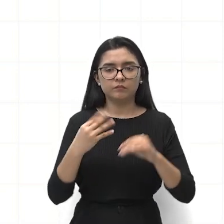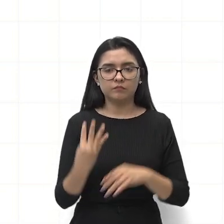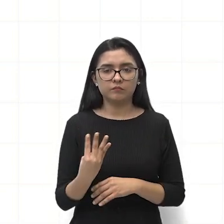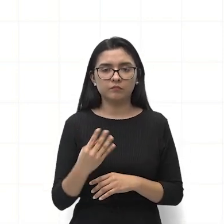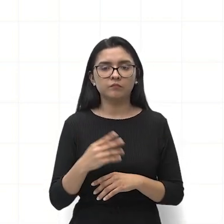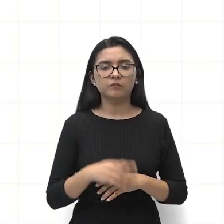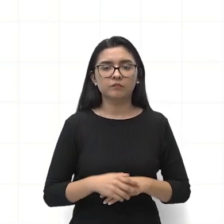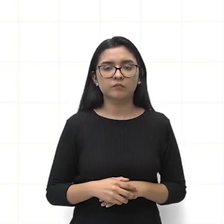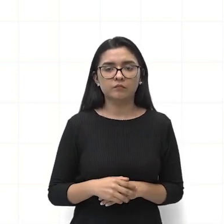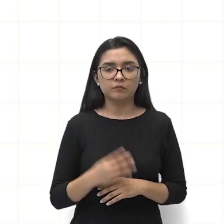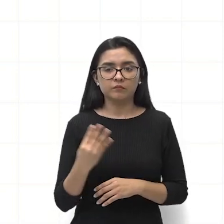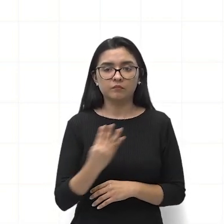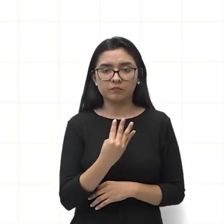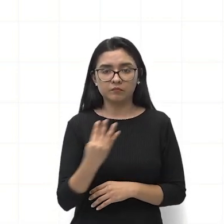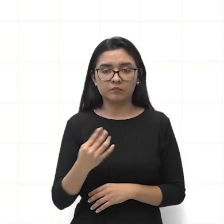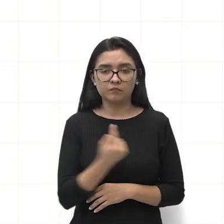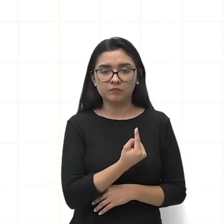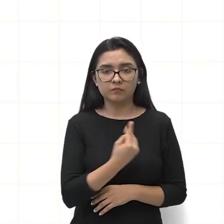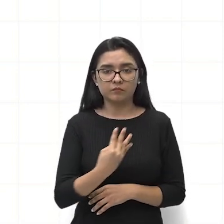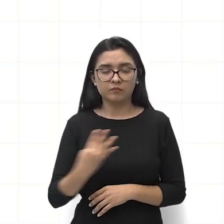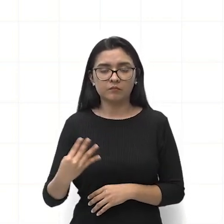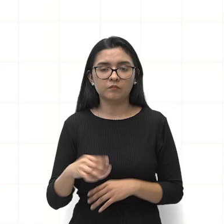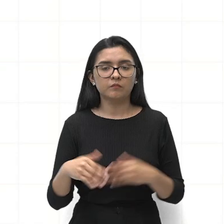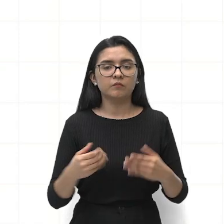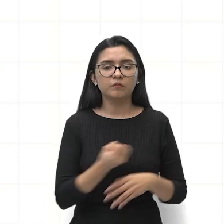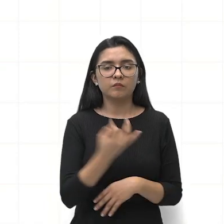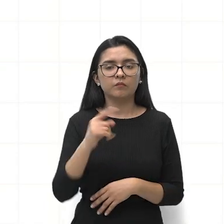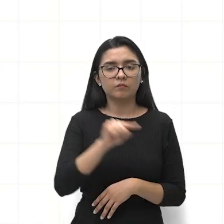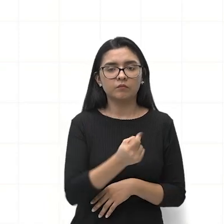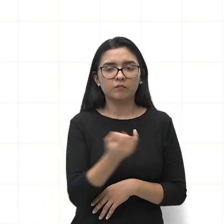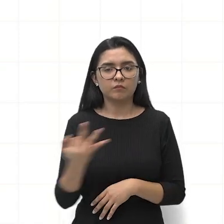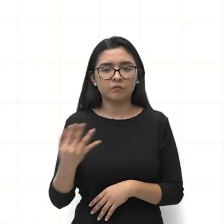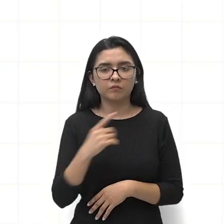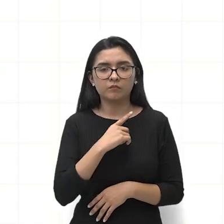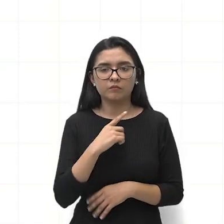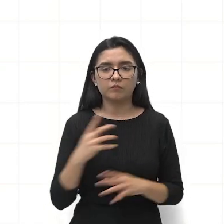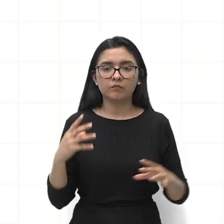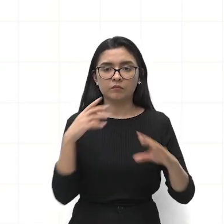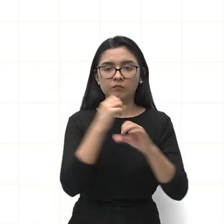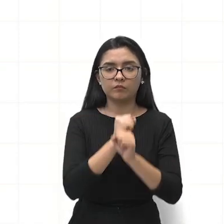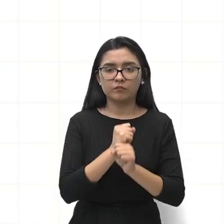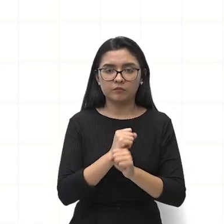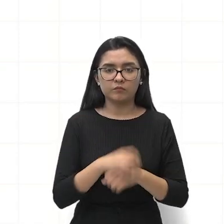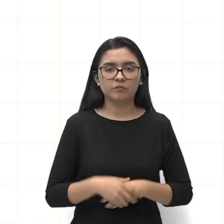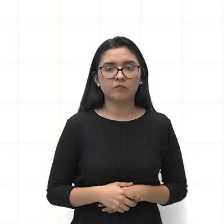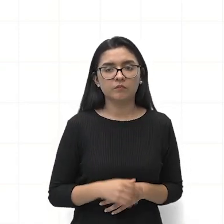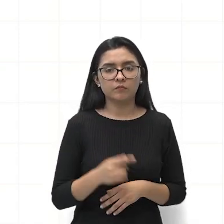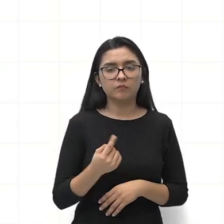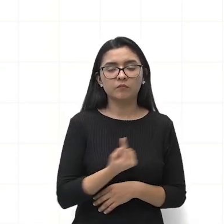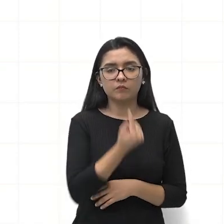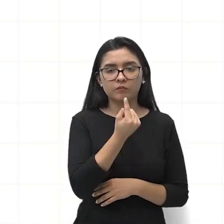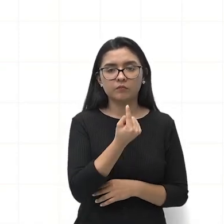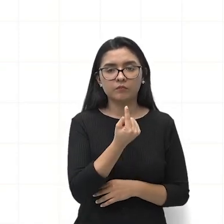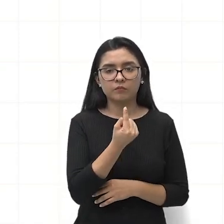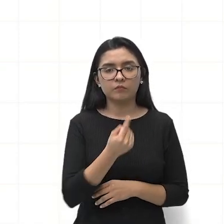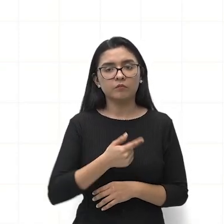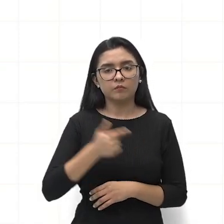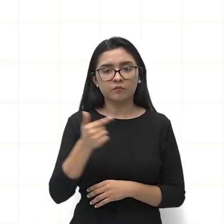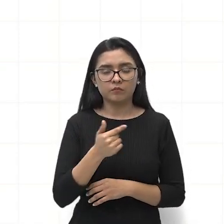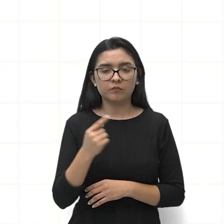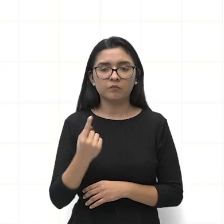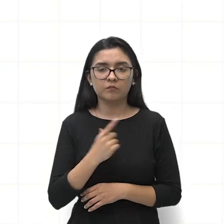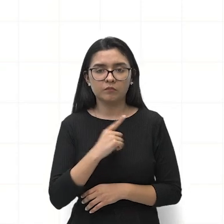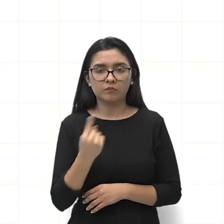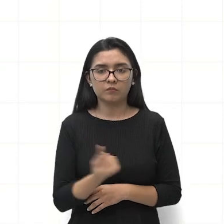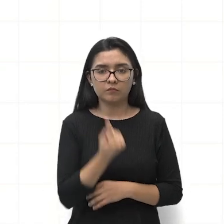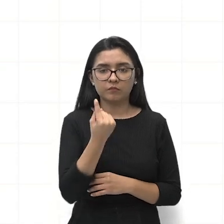4. E aqui 1. Quantas casas decimais nós temos aqui, ó? No total? uma no primeiro fator, uma no segundo fator. Então, a